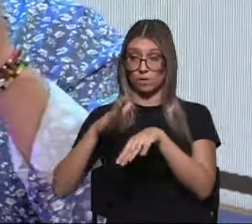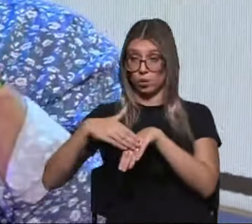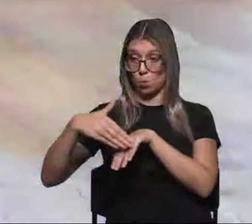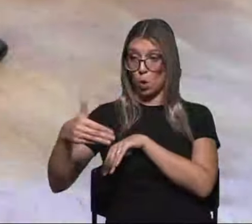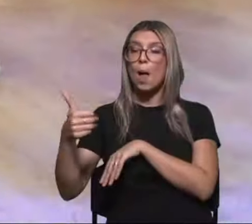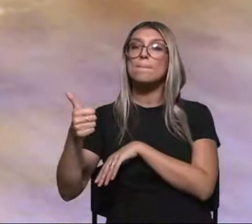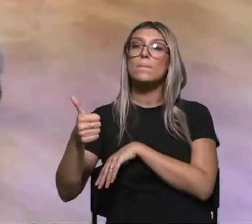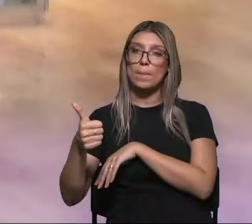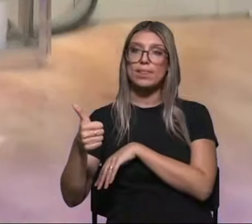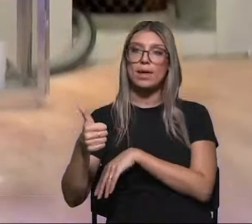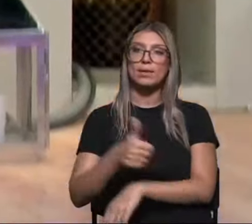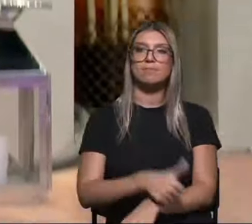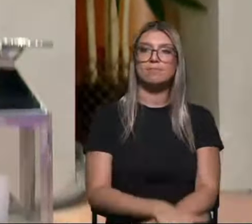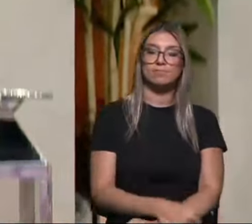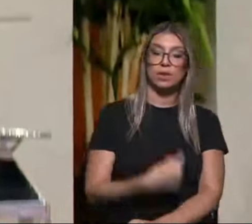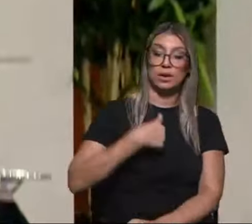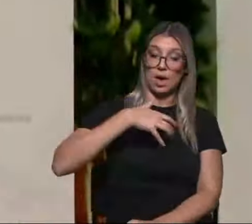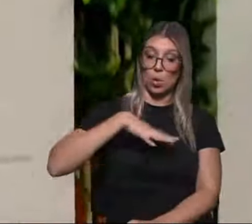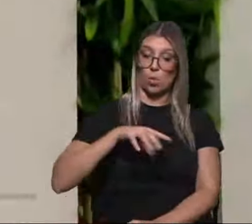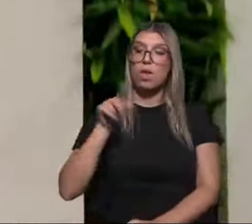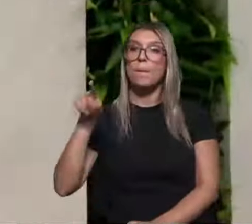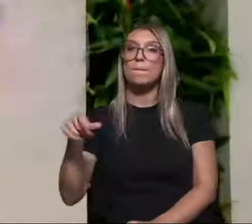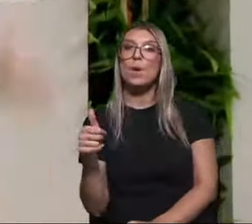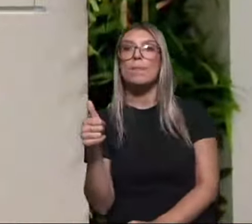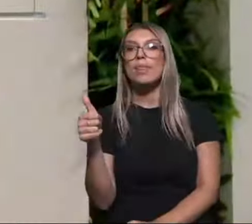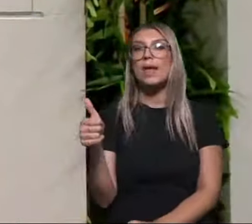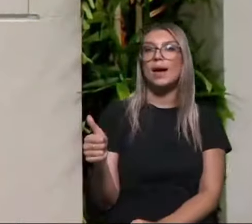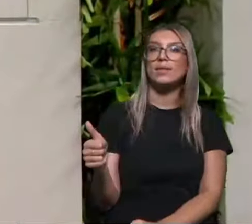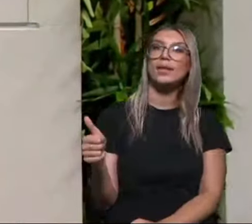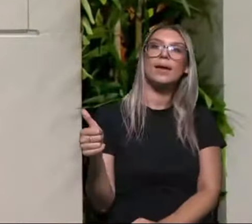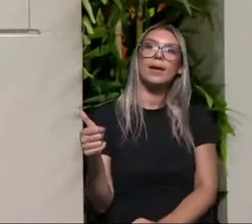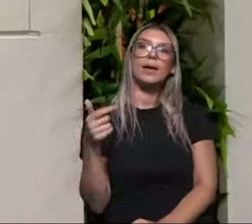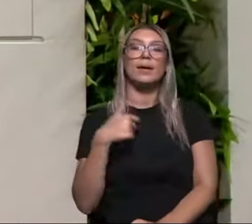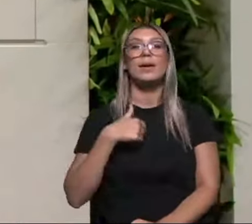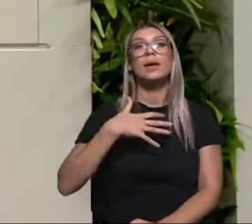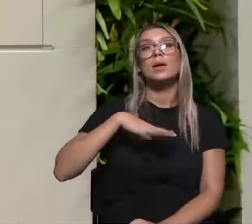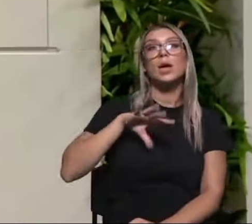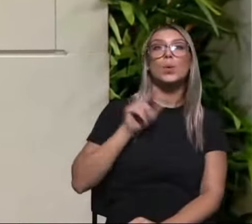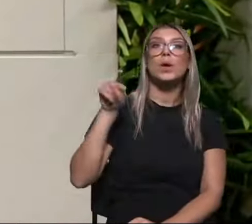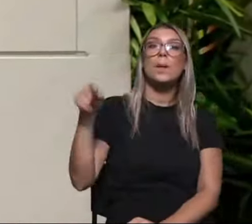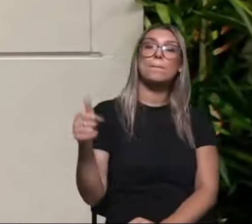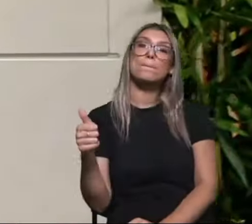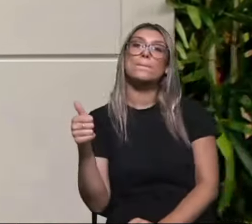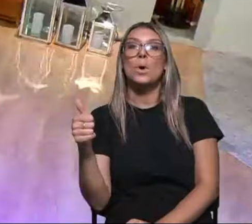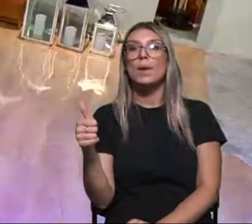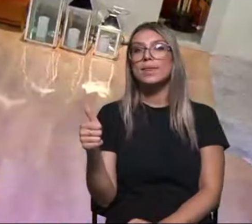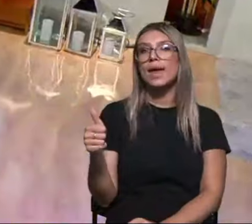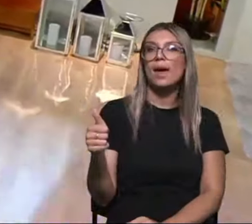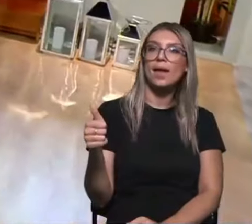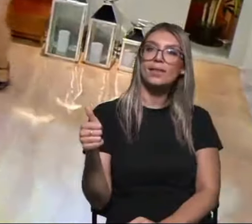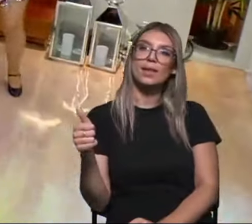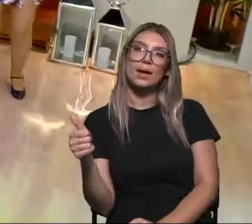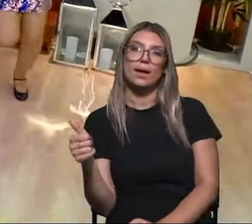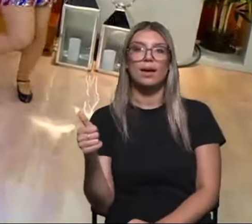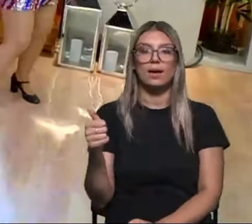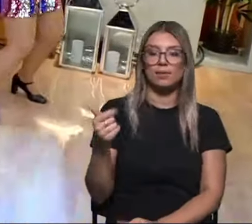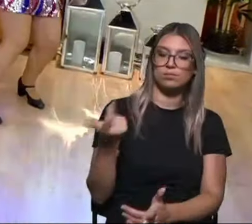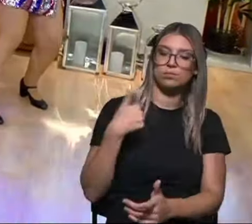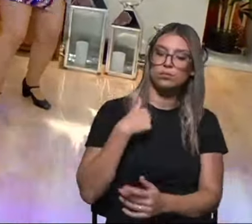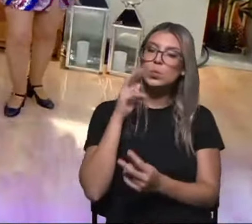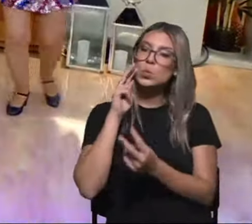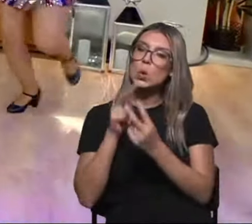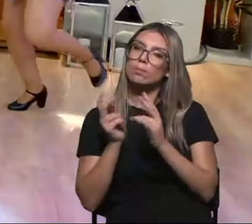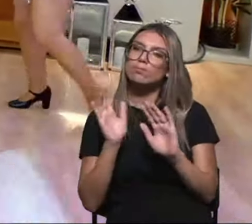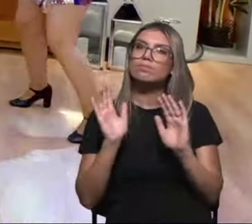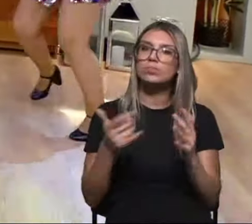dela. Quero ir à boba dela, quero ir à boba dela. Eu vou ter que encontrar,